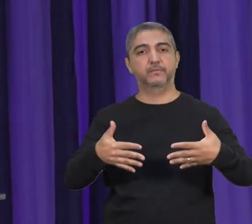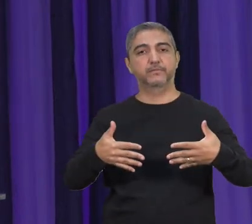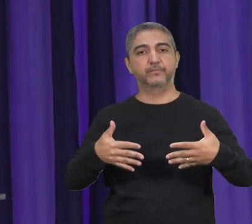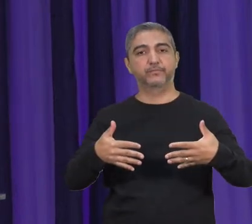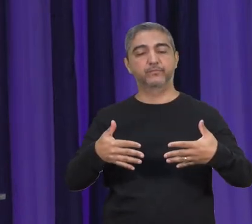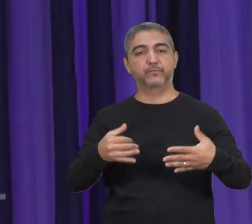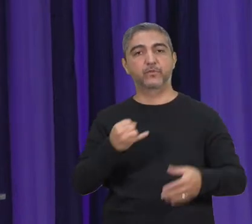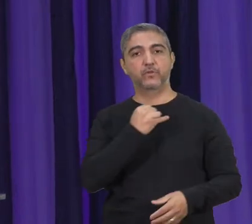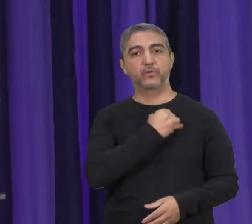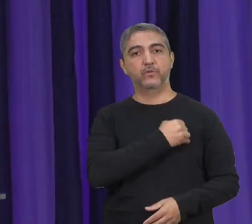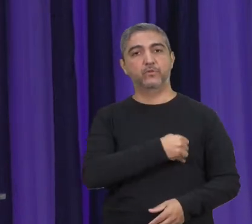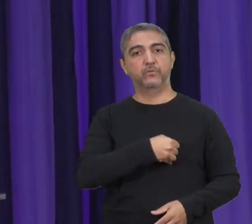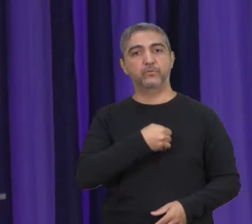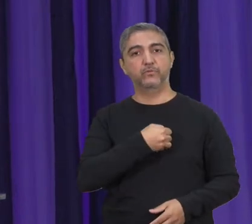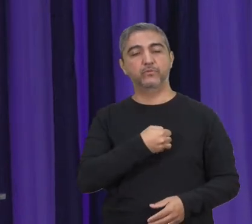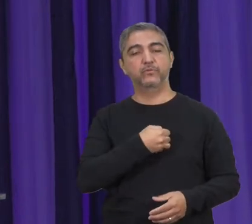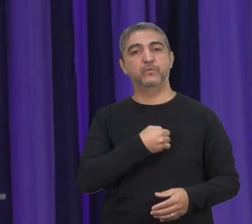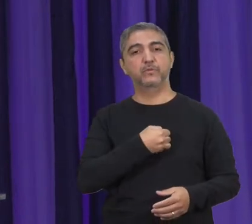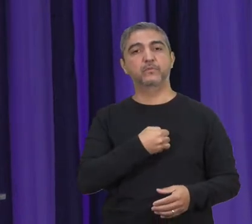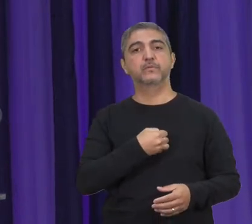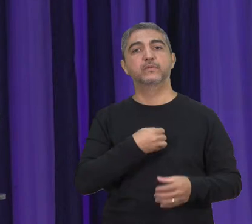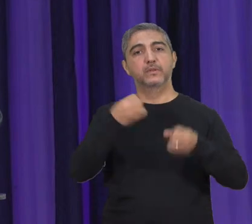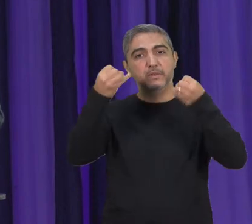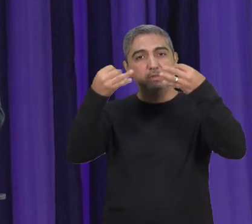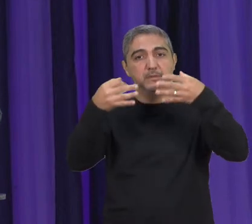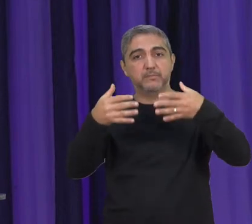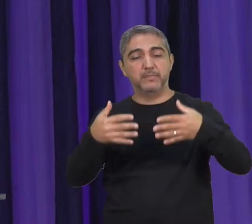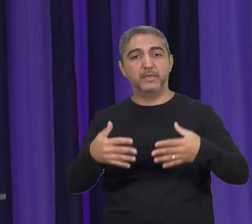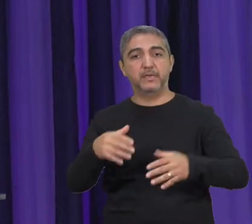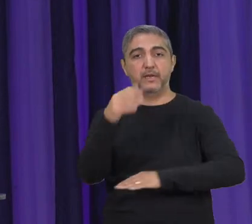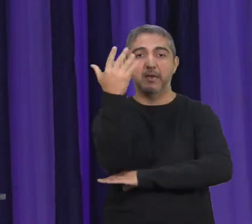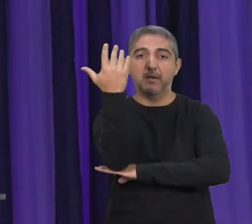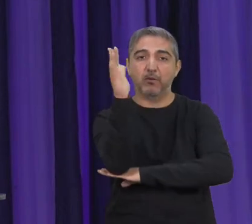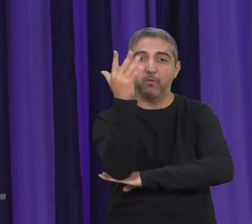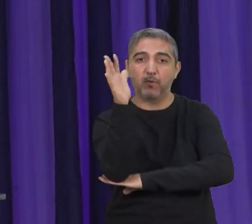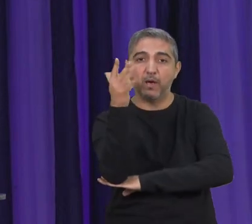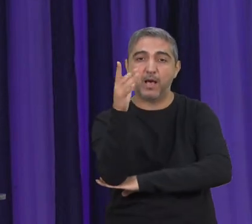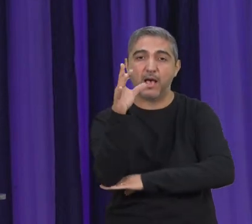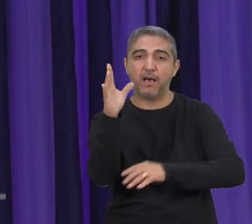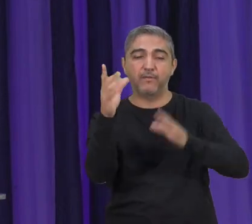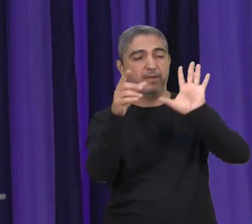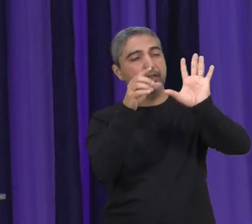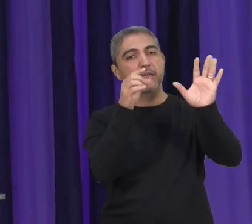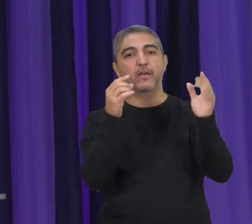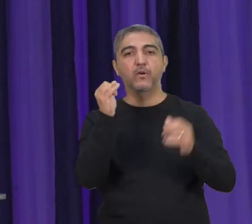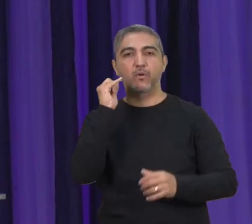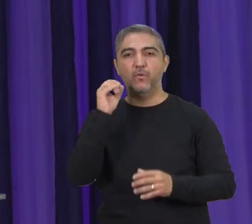ilustração da videira, quando ele entra no assunto do amor mútuo.